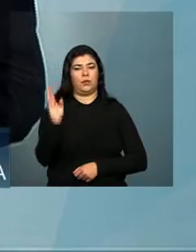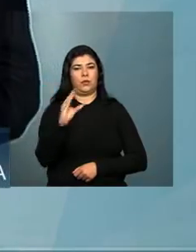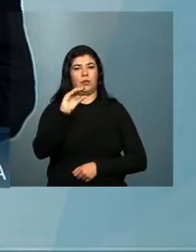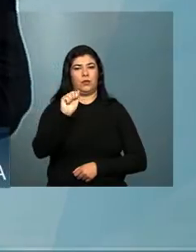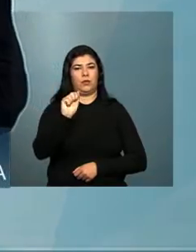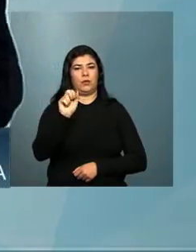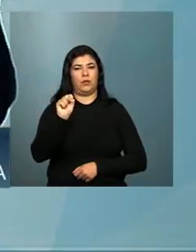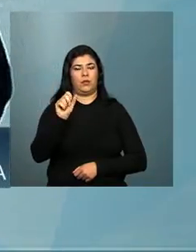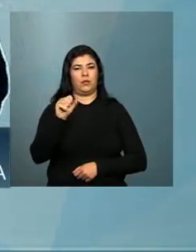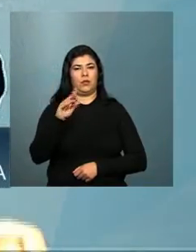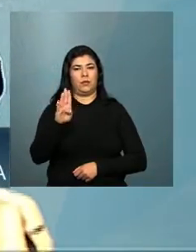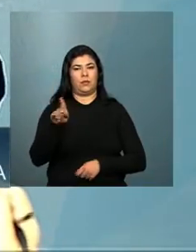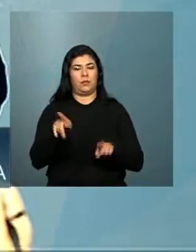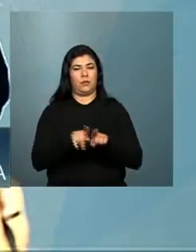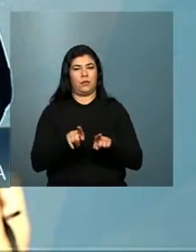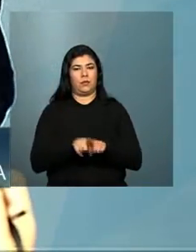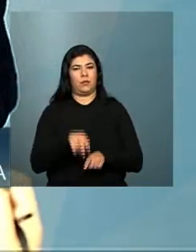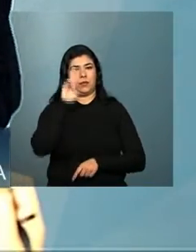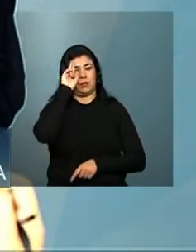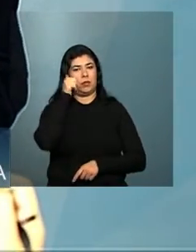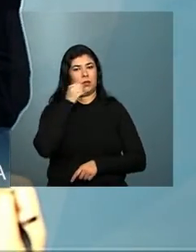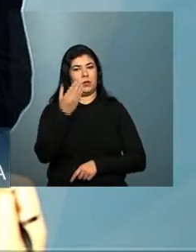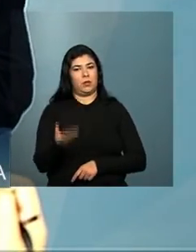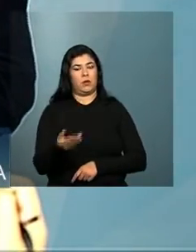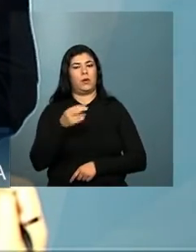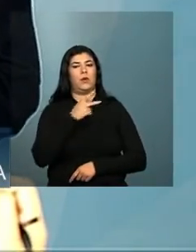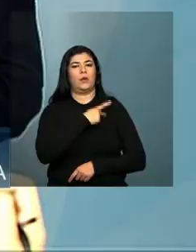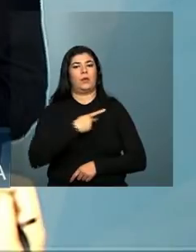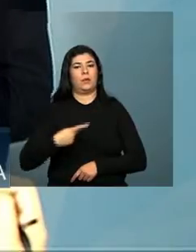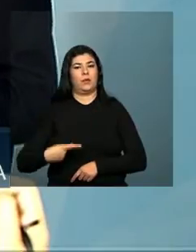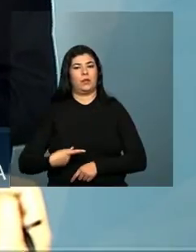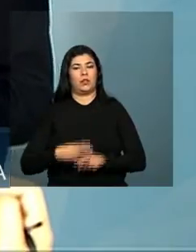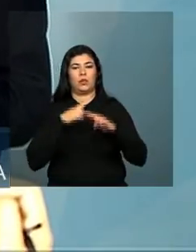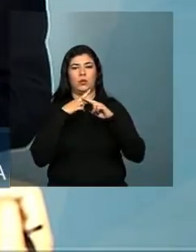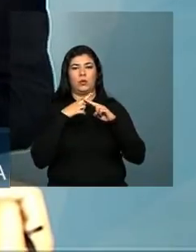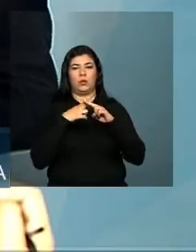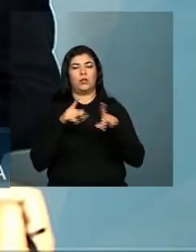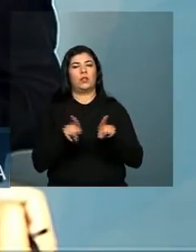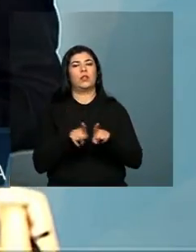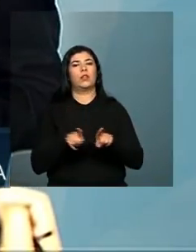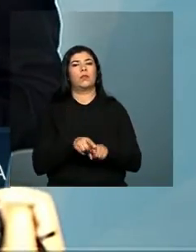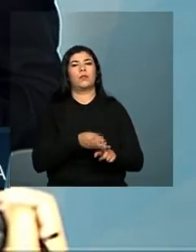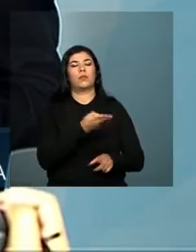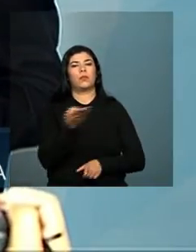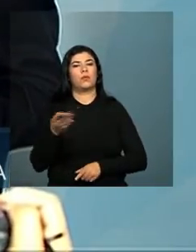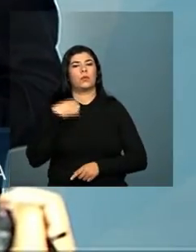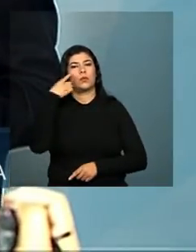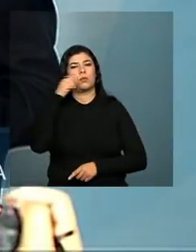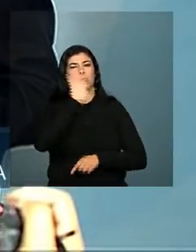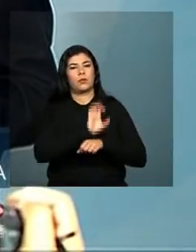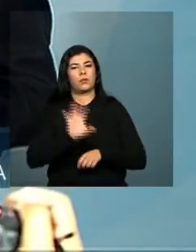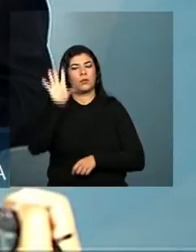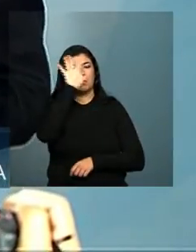senhora presidenta da Caixa Econômica Federal, senhores deputados estaduais, José Neto,